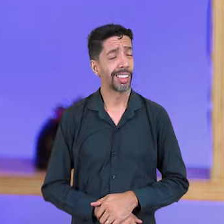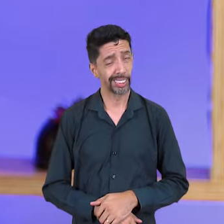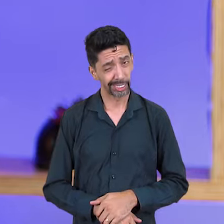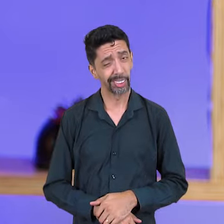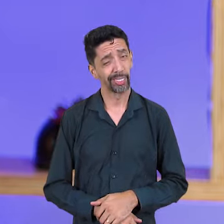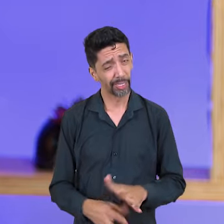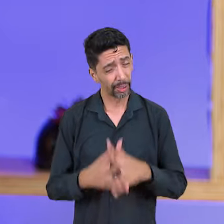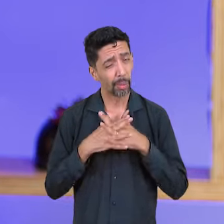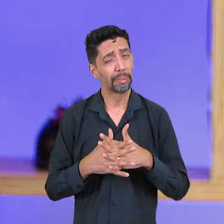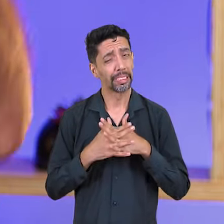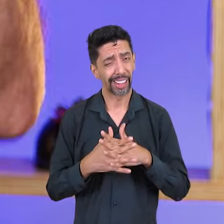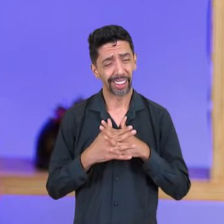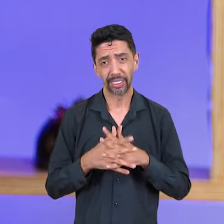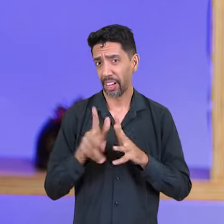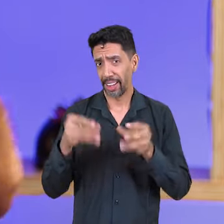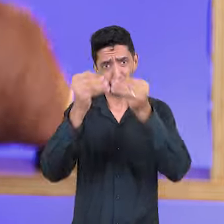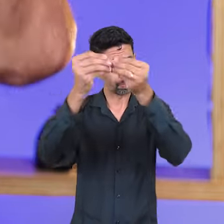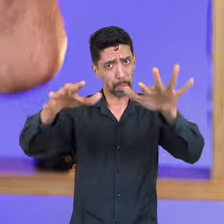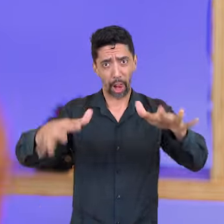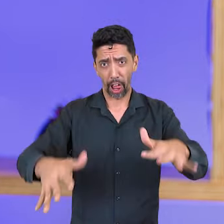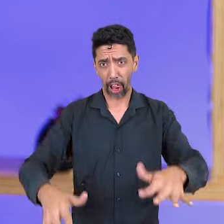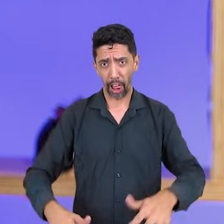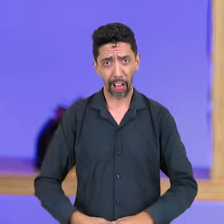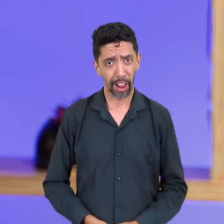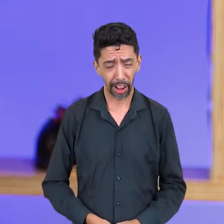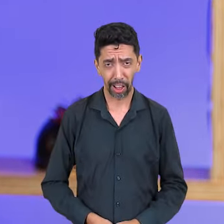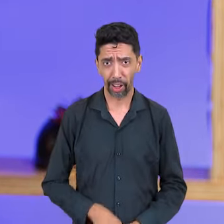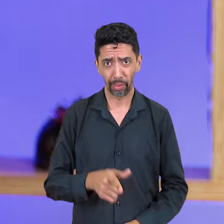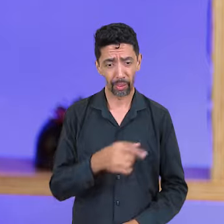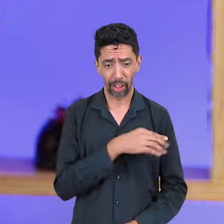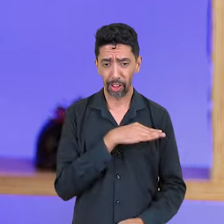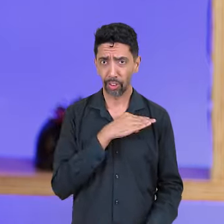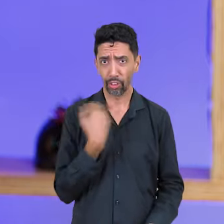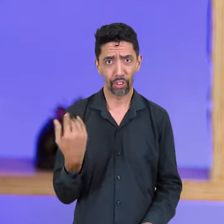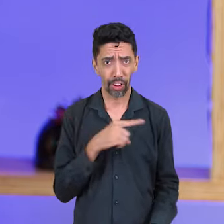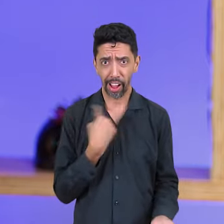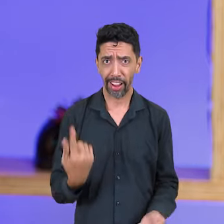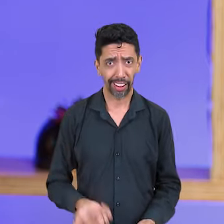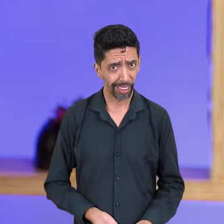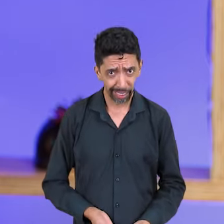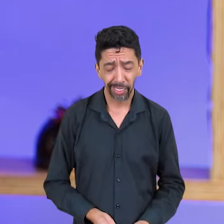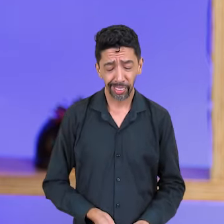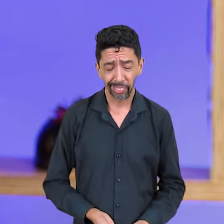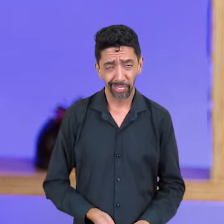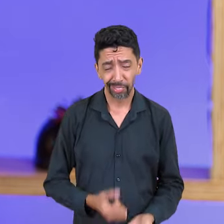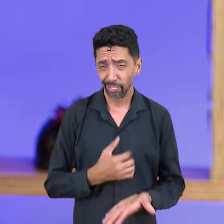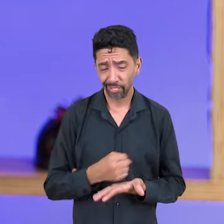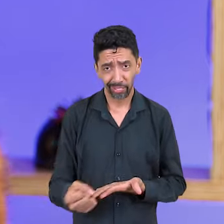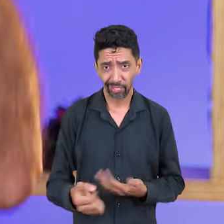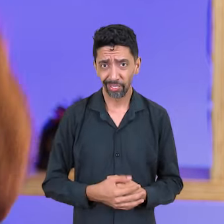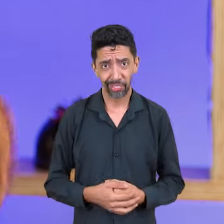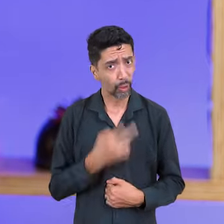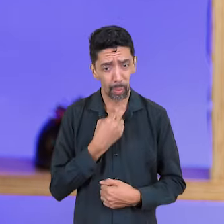controle, as rédeas da minha vida financeira, é praticamente um suicídio financeiro. Você não pode mais continuar assim. Por isso, nós